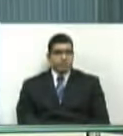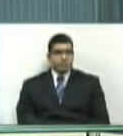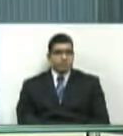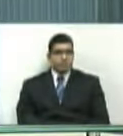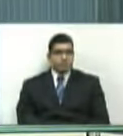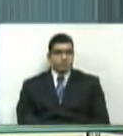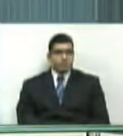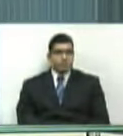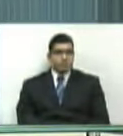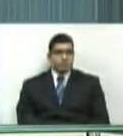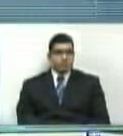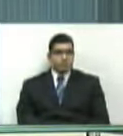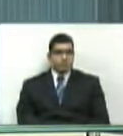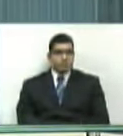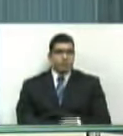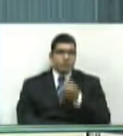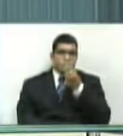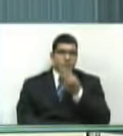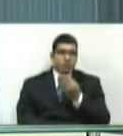Recorre de